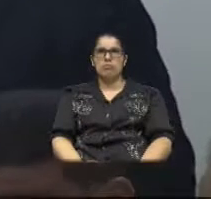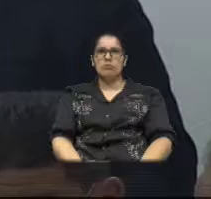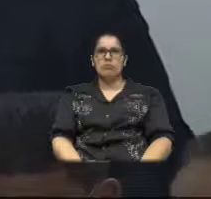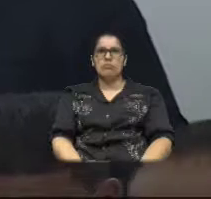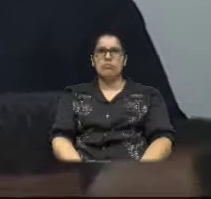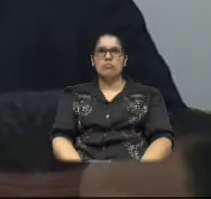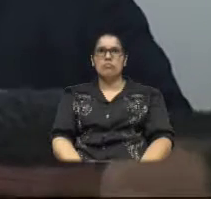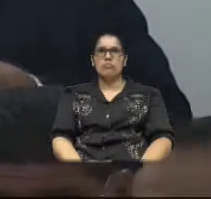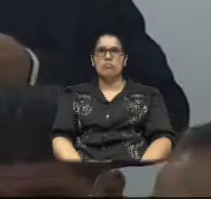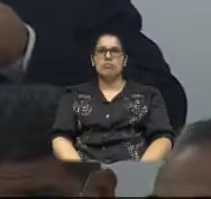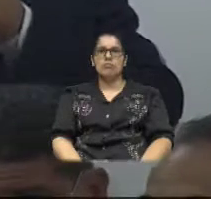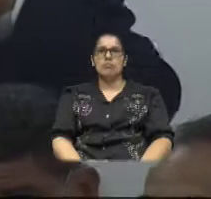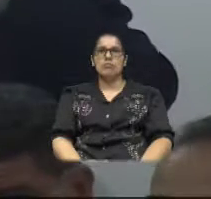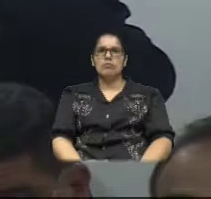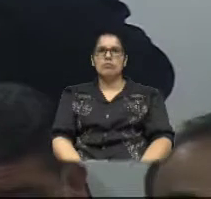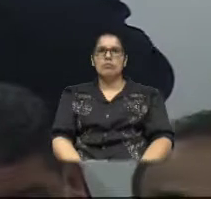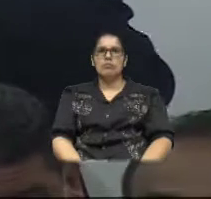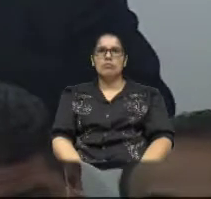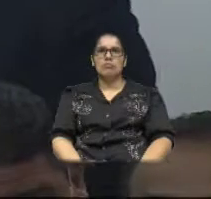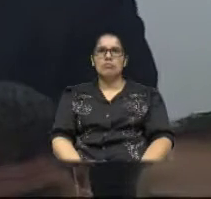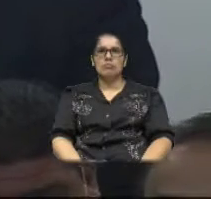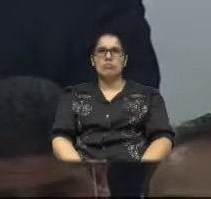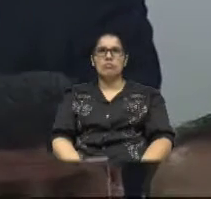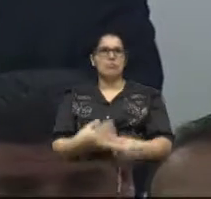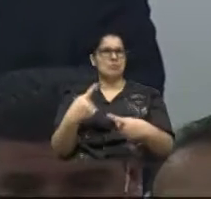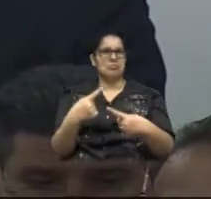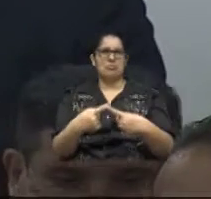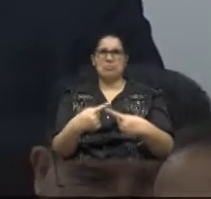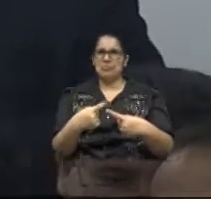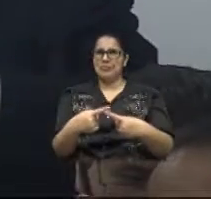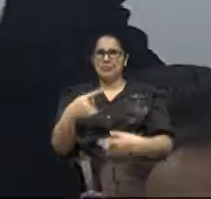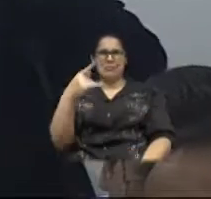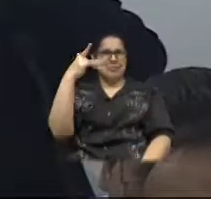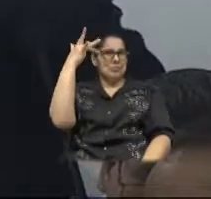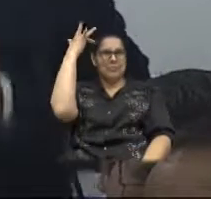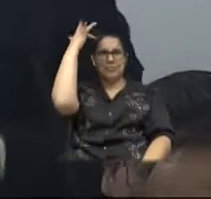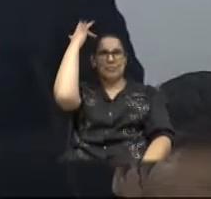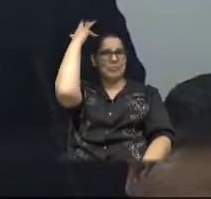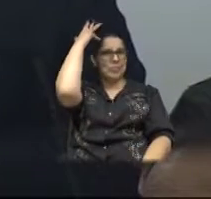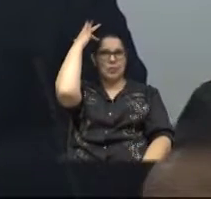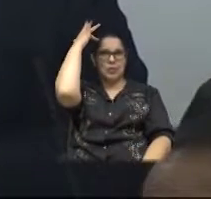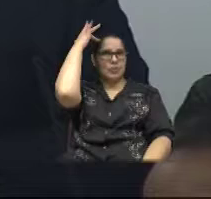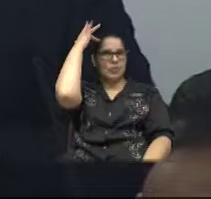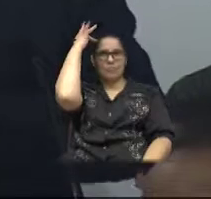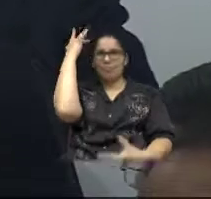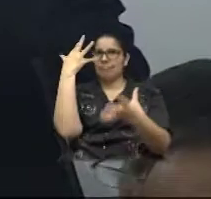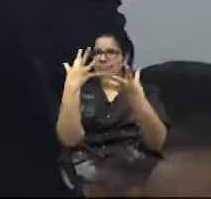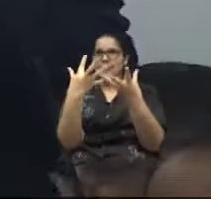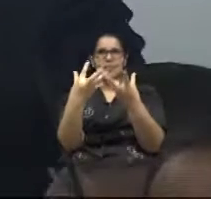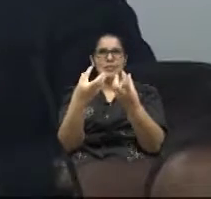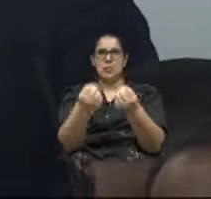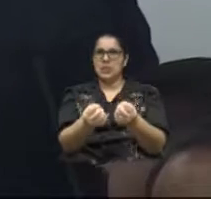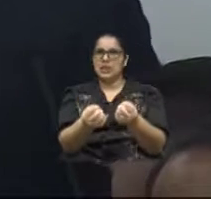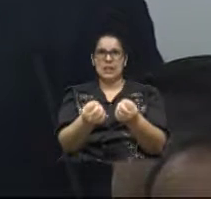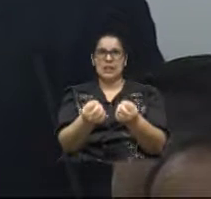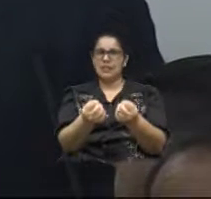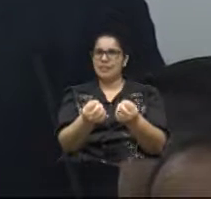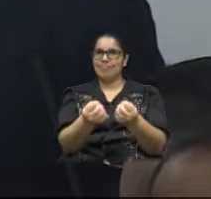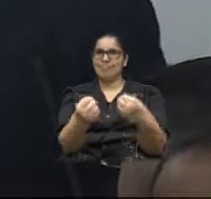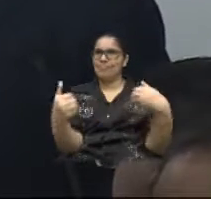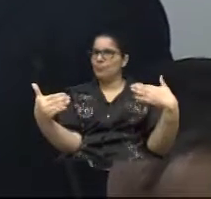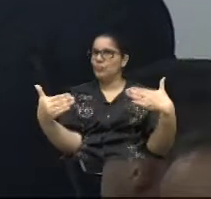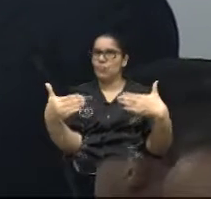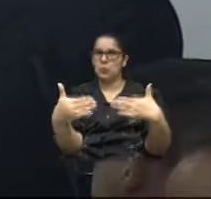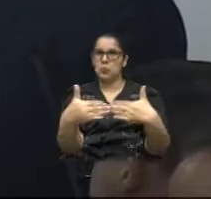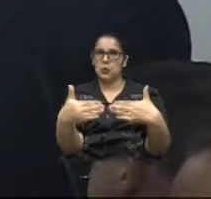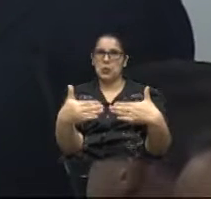de uma situação que repudia e que não aceita essa situação, que